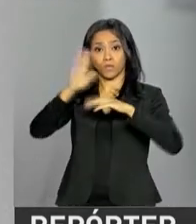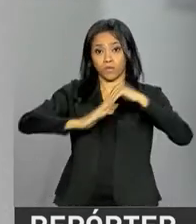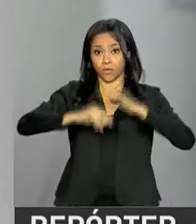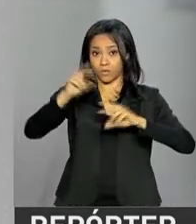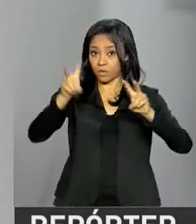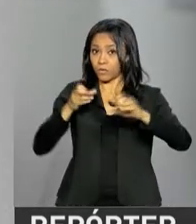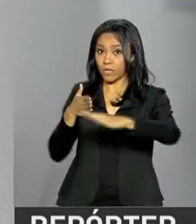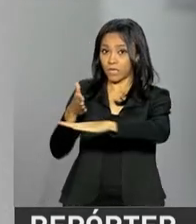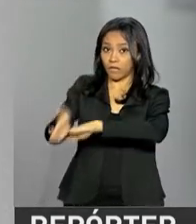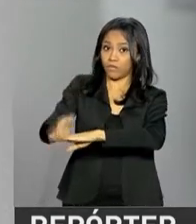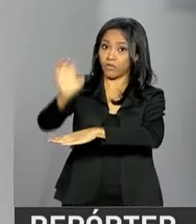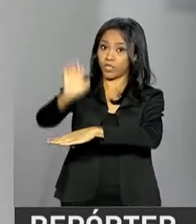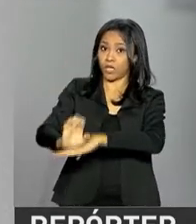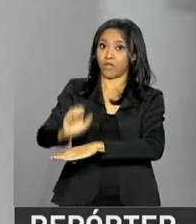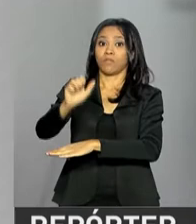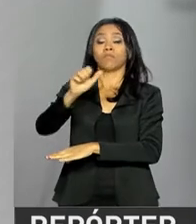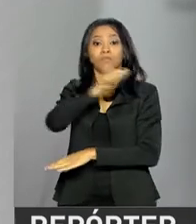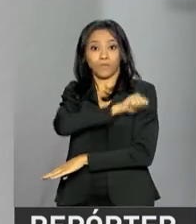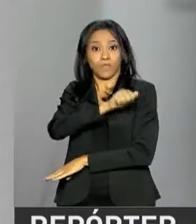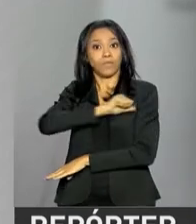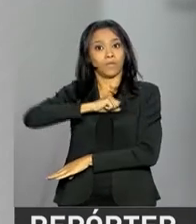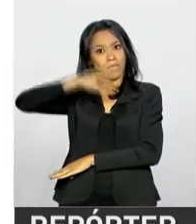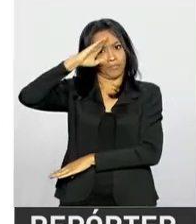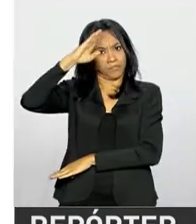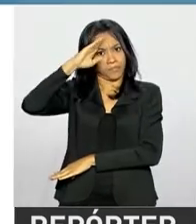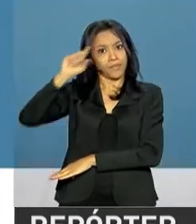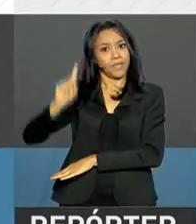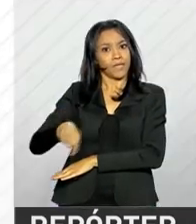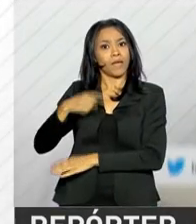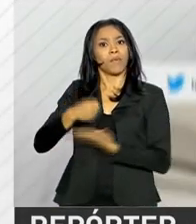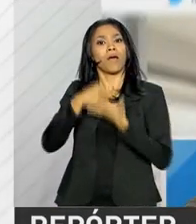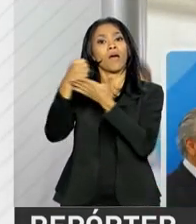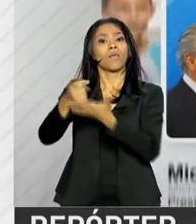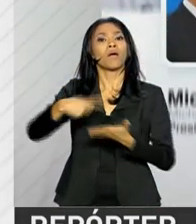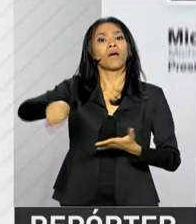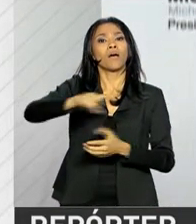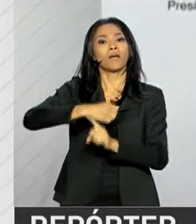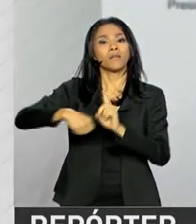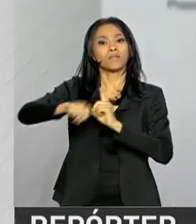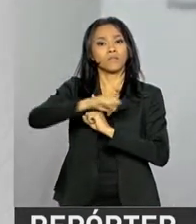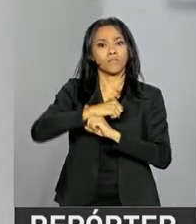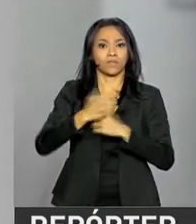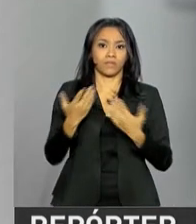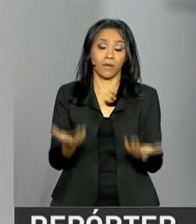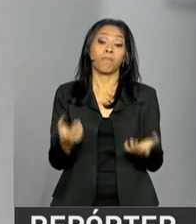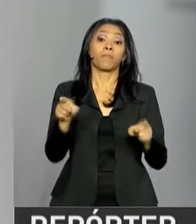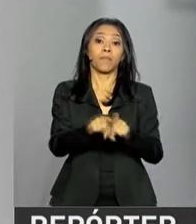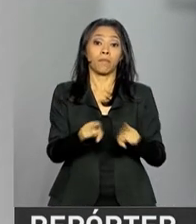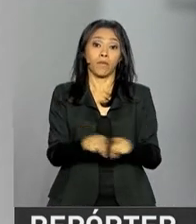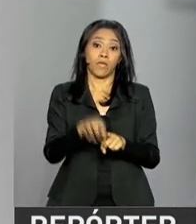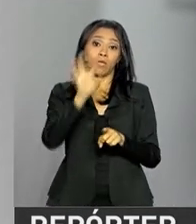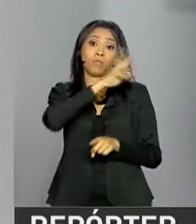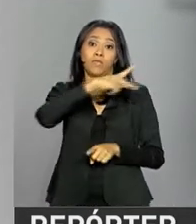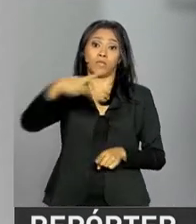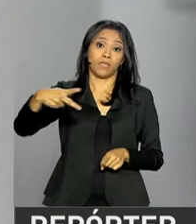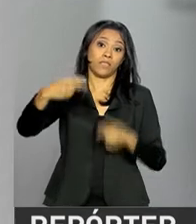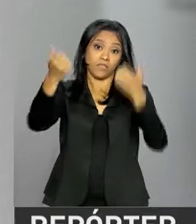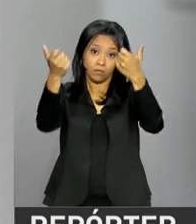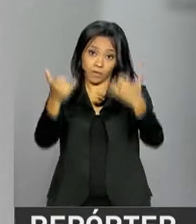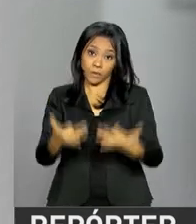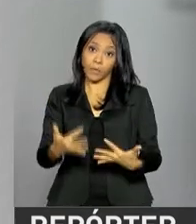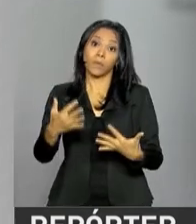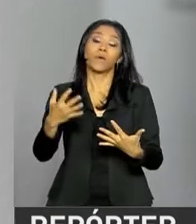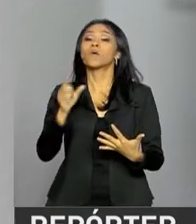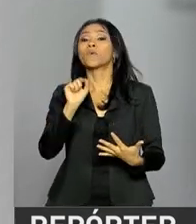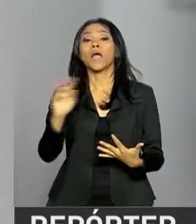que inclui também programas de natureza social para acolher os mais vulneráveis michel temer destacou ainda que a intervenção no rio é uma